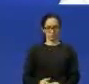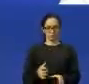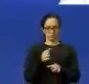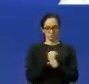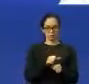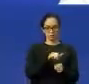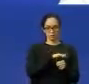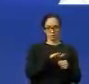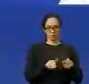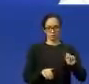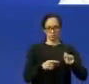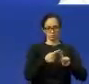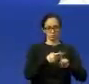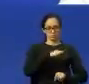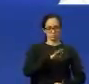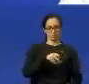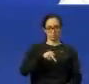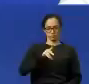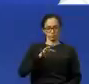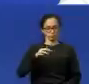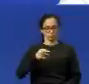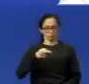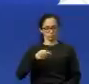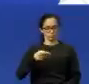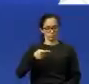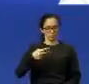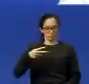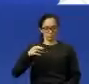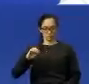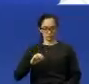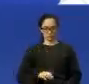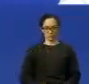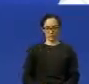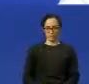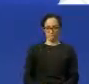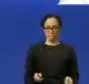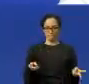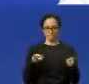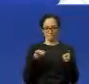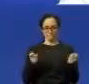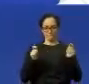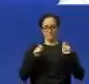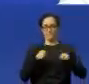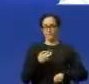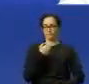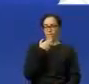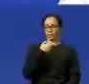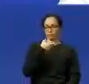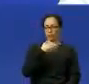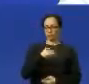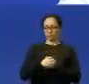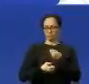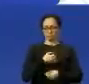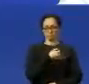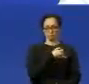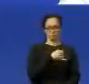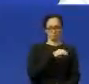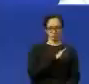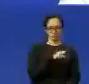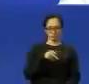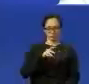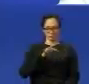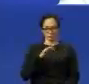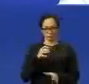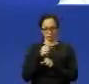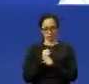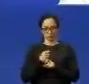máxima, A mais B cosseno de KT igual a 120. Tendo um sisteminha para resolver. Como menos B cosseno KT na